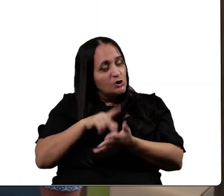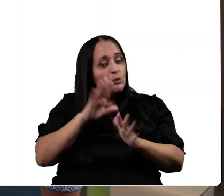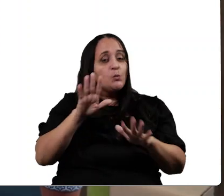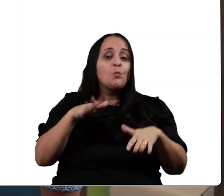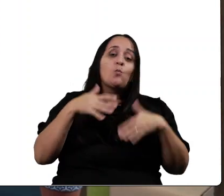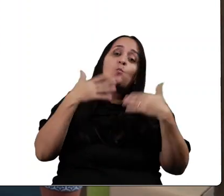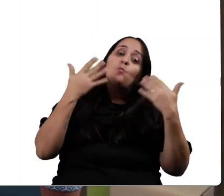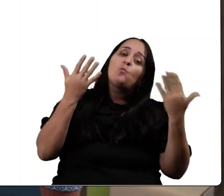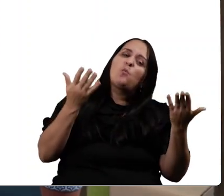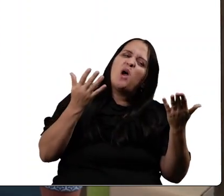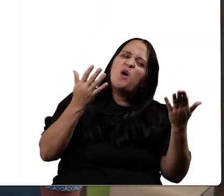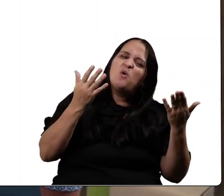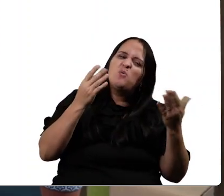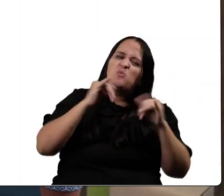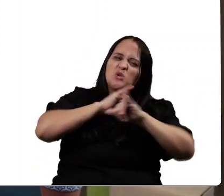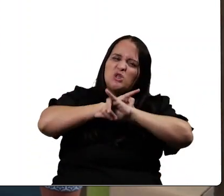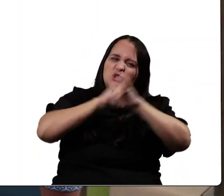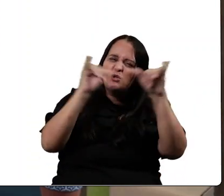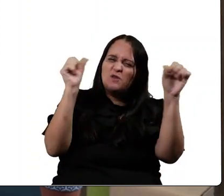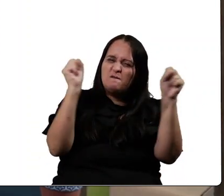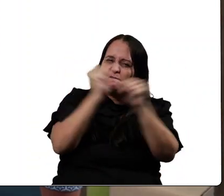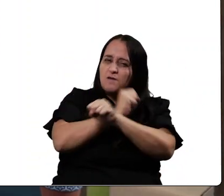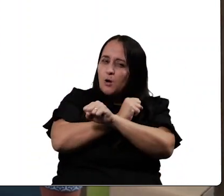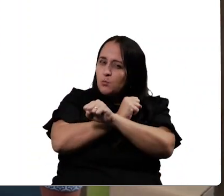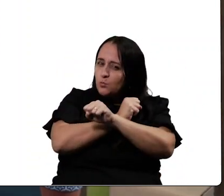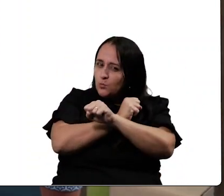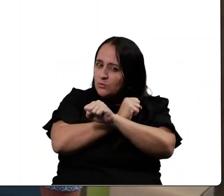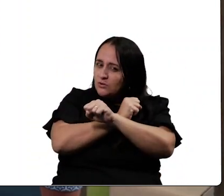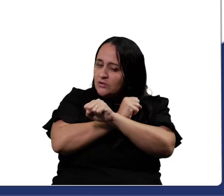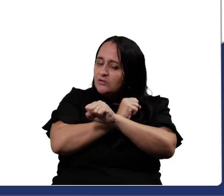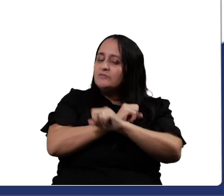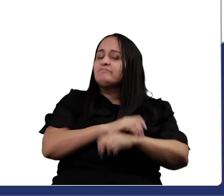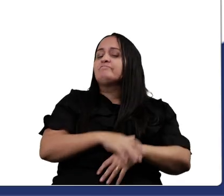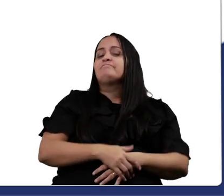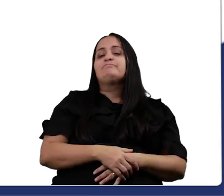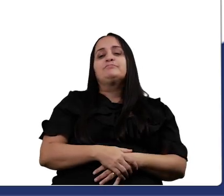Tá bom? Vamos começar pela primeira notícia?